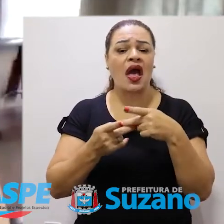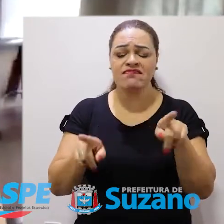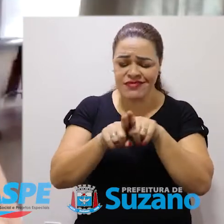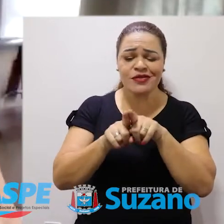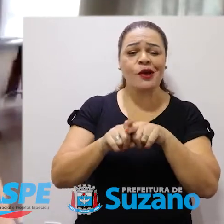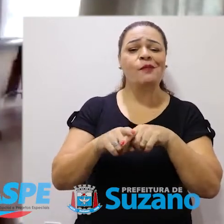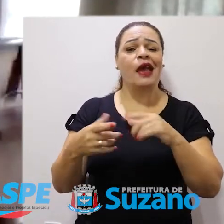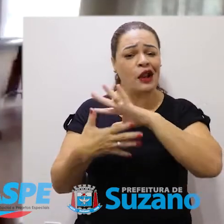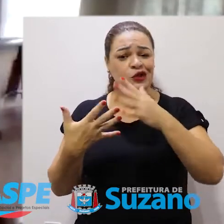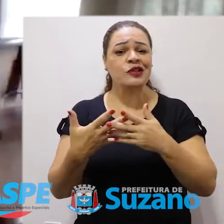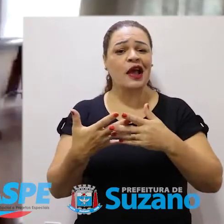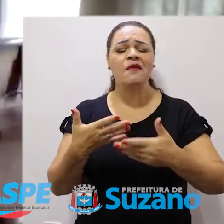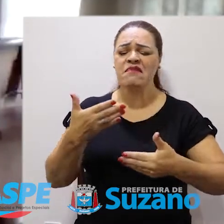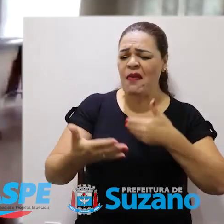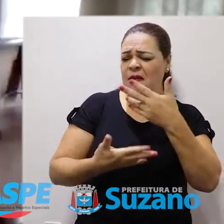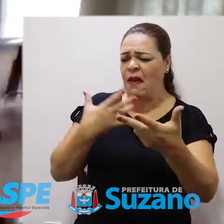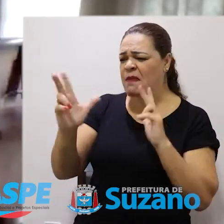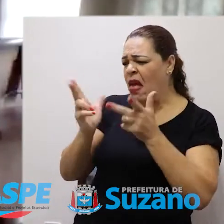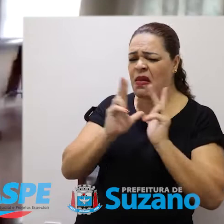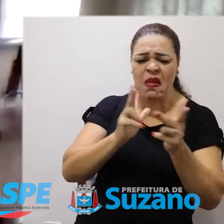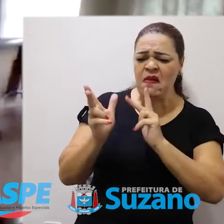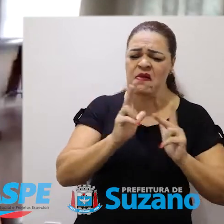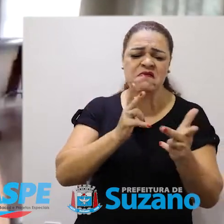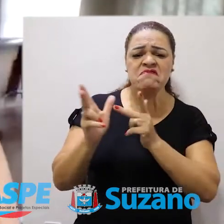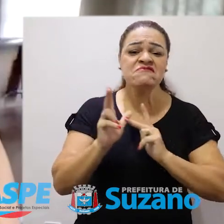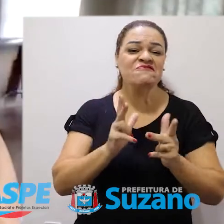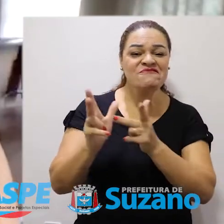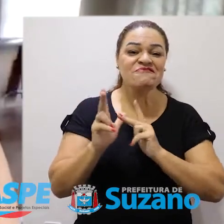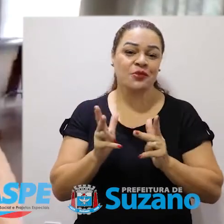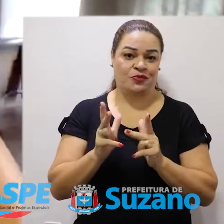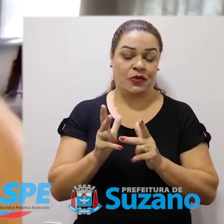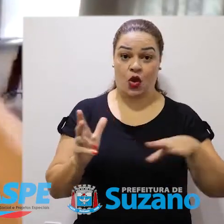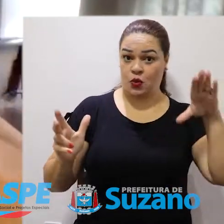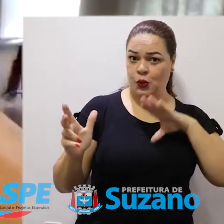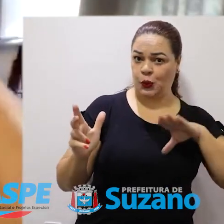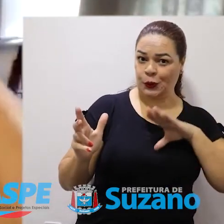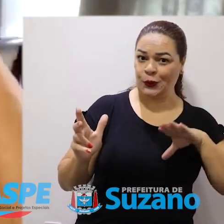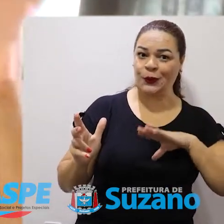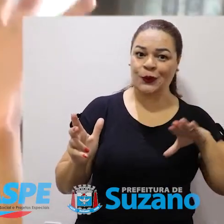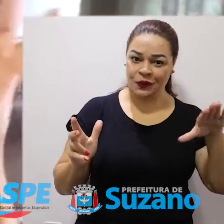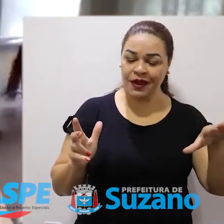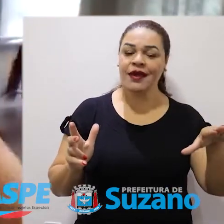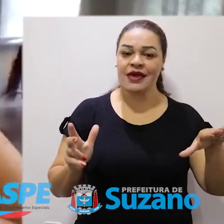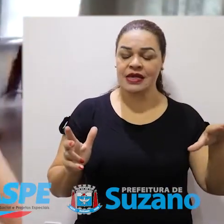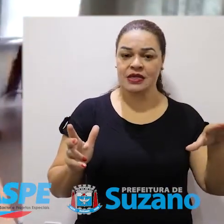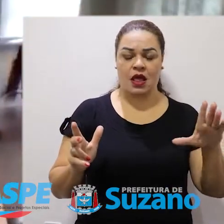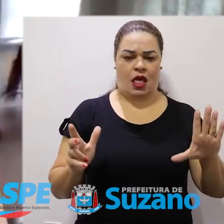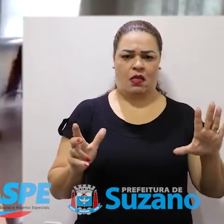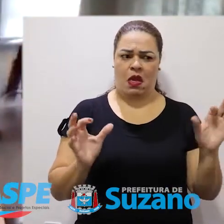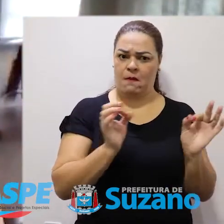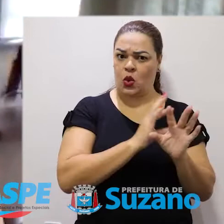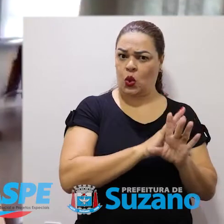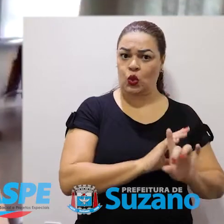desenvolvendo. E ela não vai se desenvolvendo para chegar no nível da língua portuguesa, porque a língua portuguesa já é uma língua que está desenvolvida e está